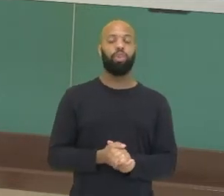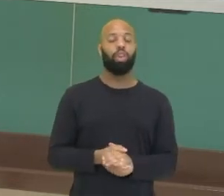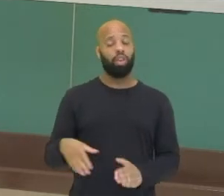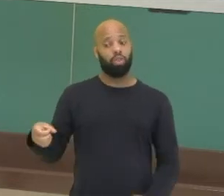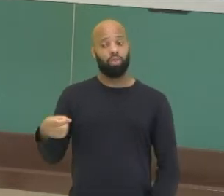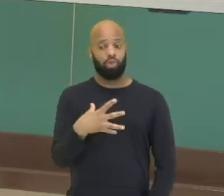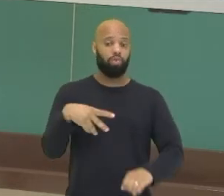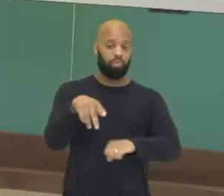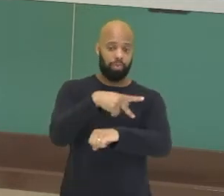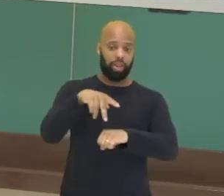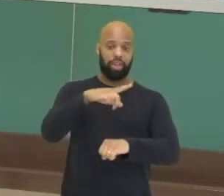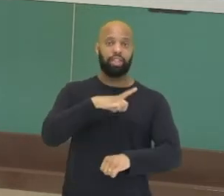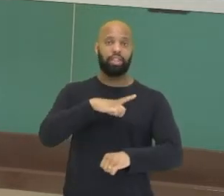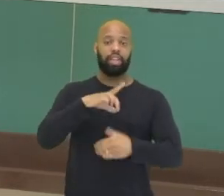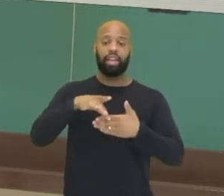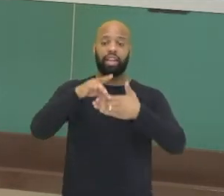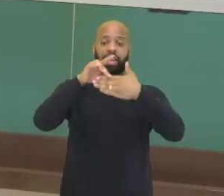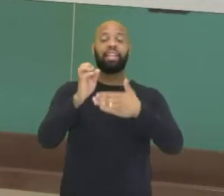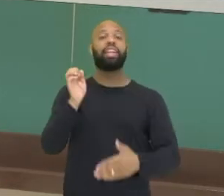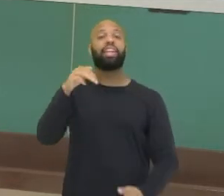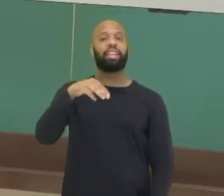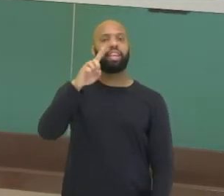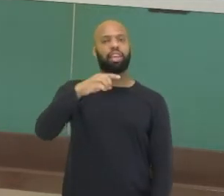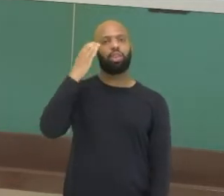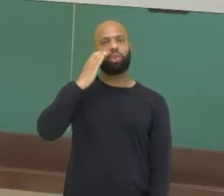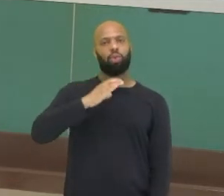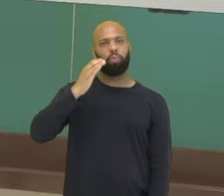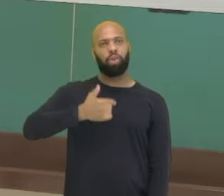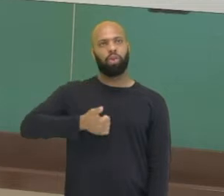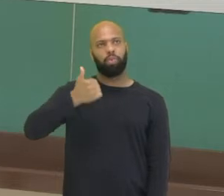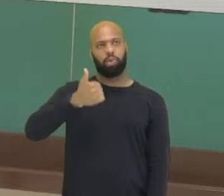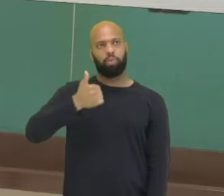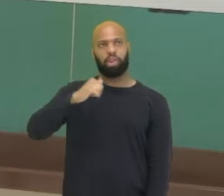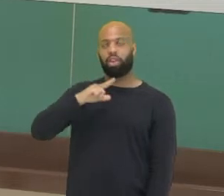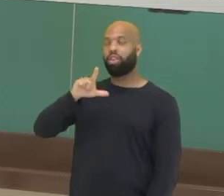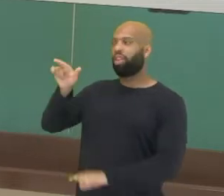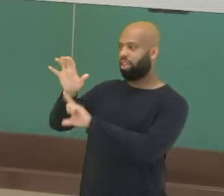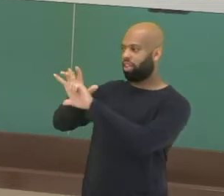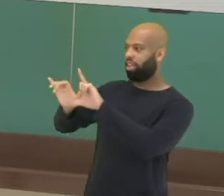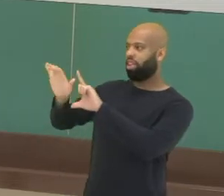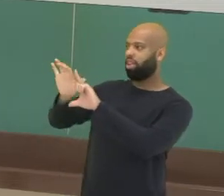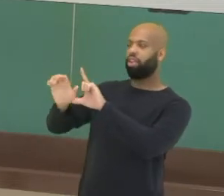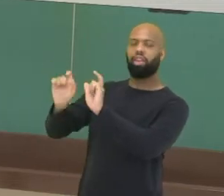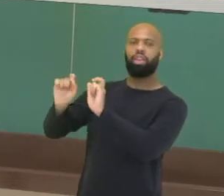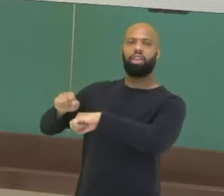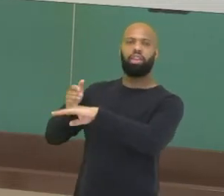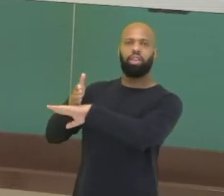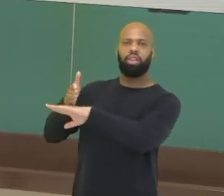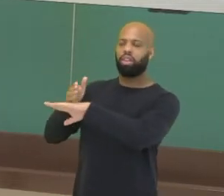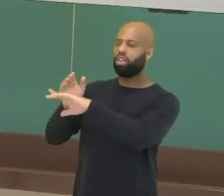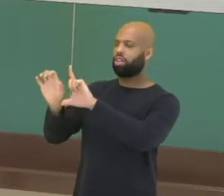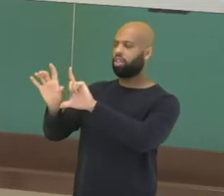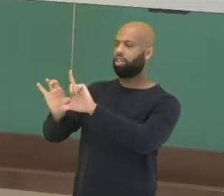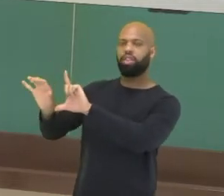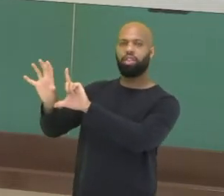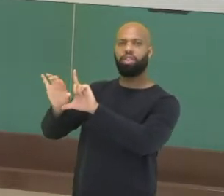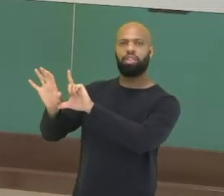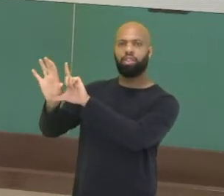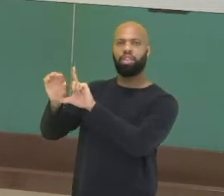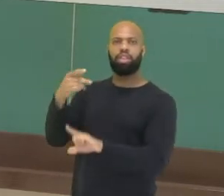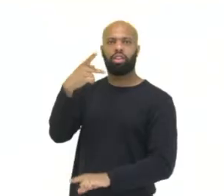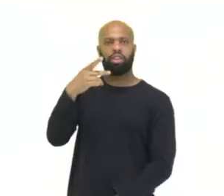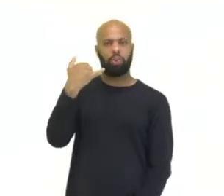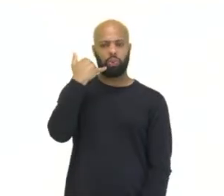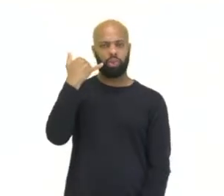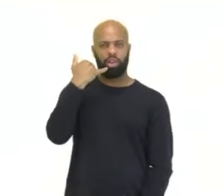país sob liderança de Dom Pedro I. Aqui eu trago um QR Code, aponte a câmera do seu